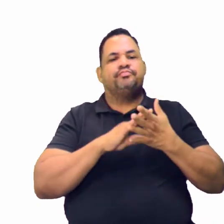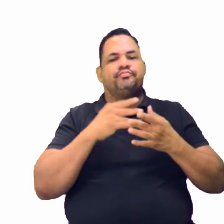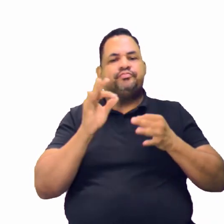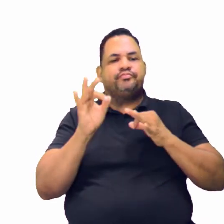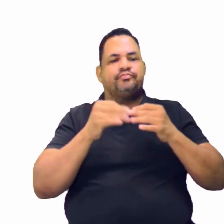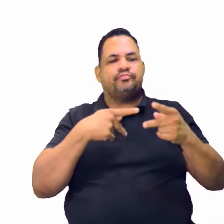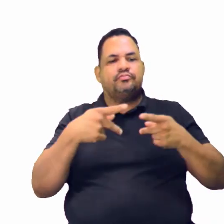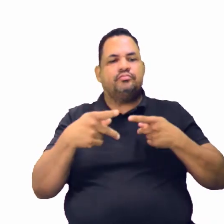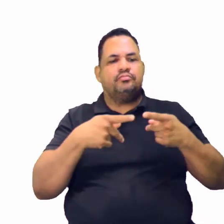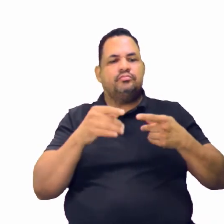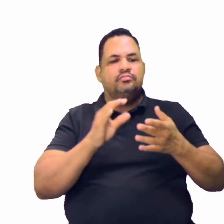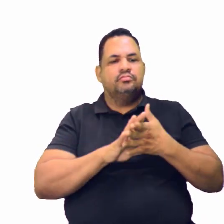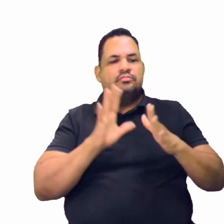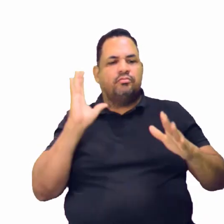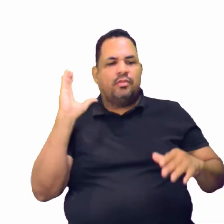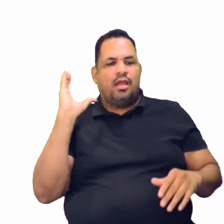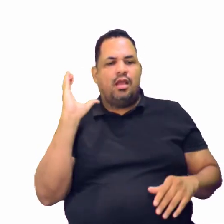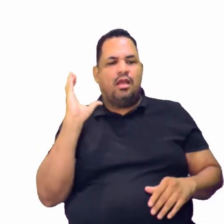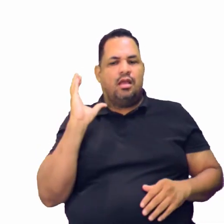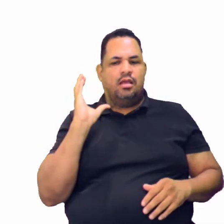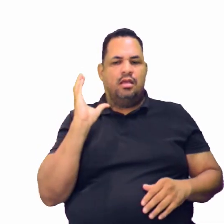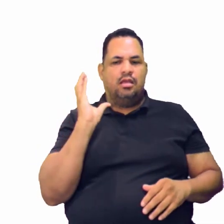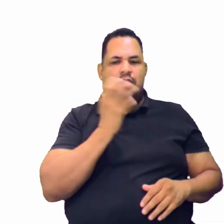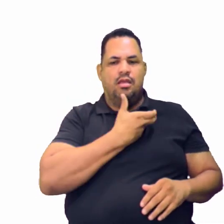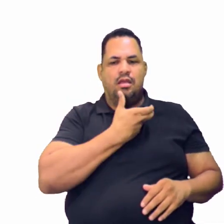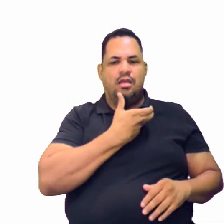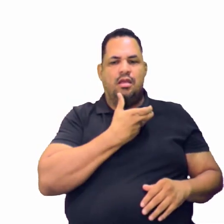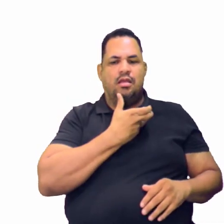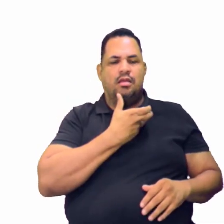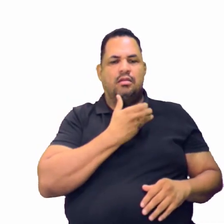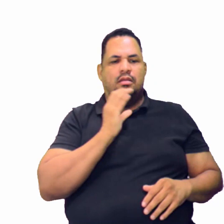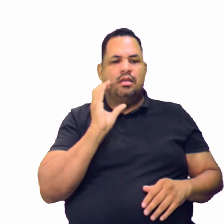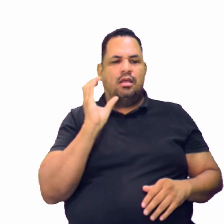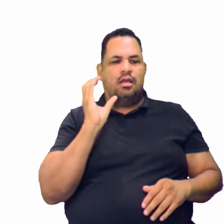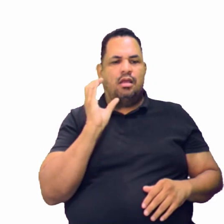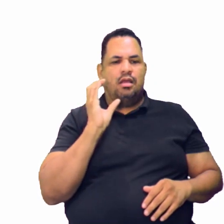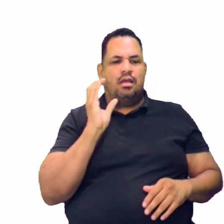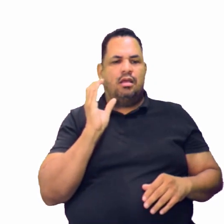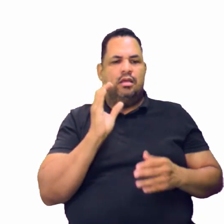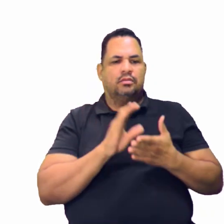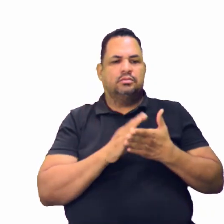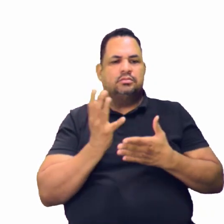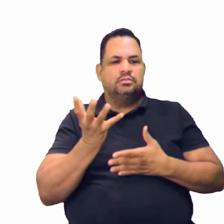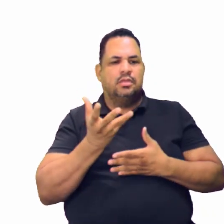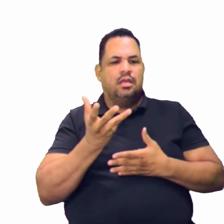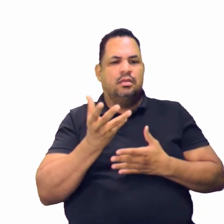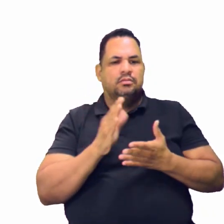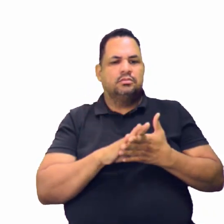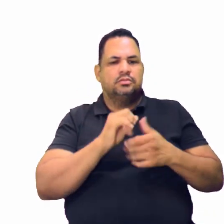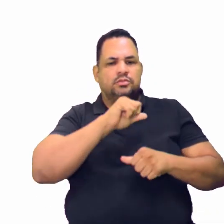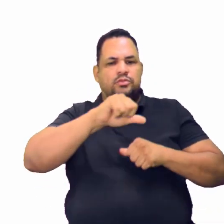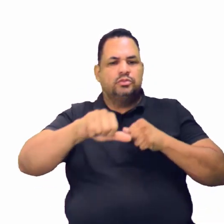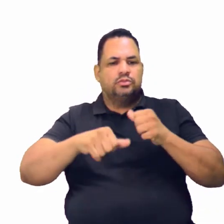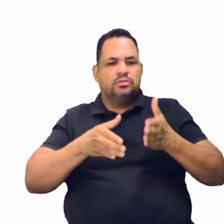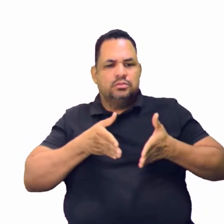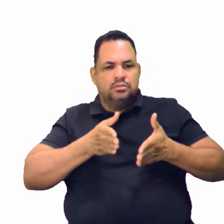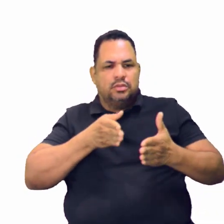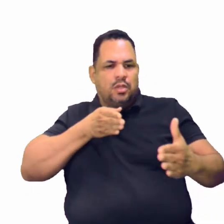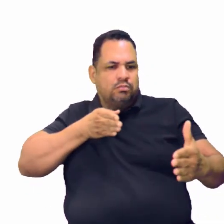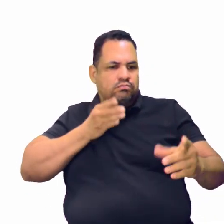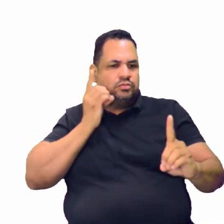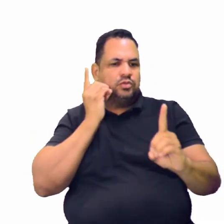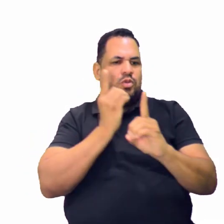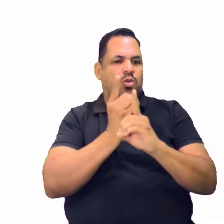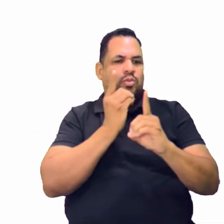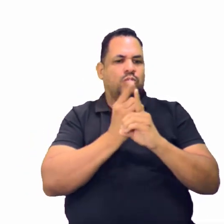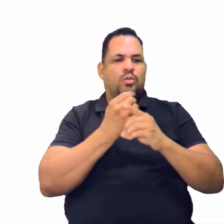vontade, seus planos bruscamente mudaram de rumo, quando no caminho ele cruzou com um